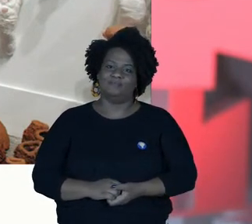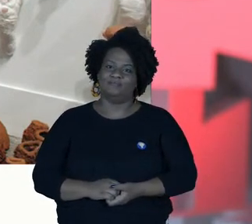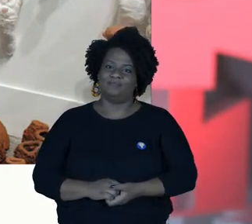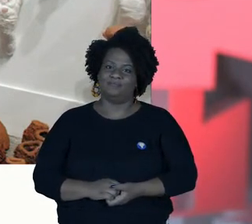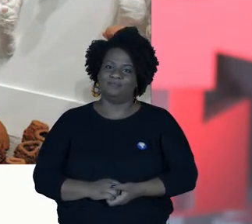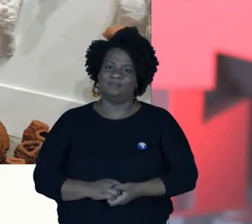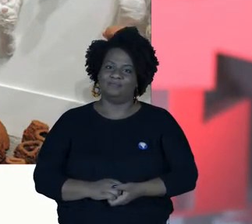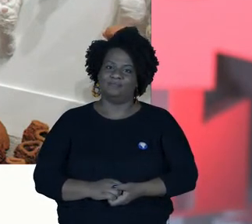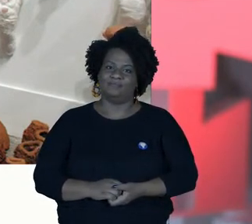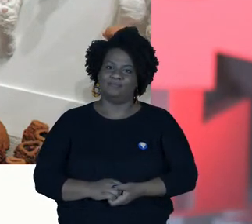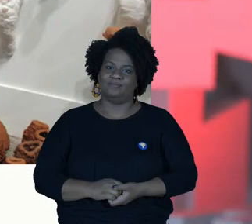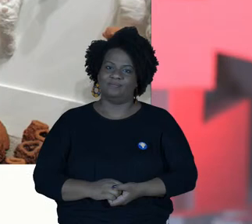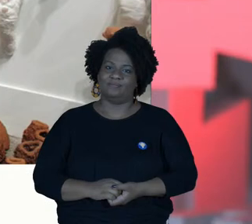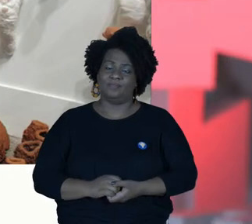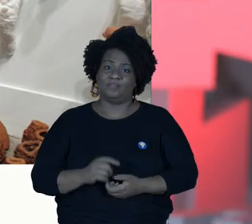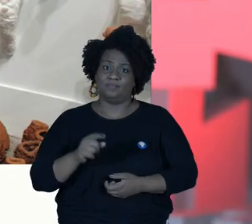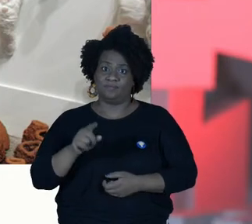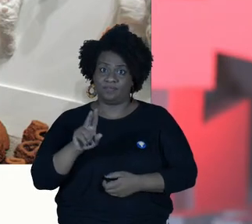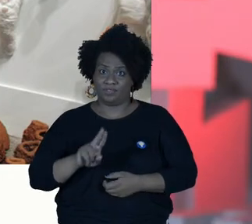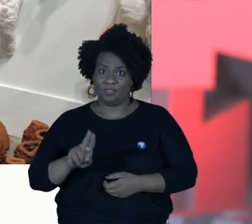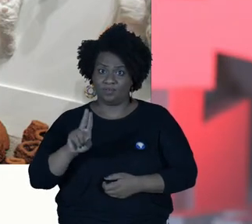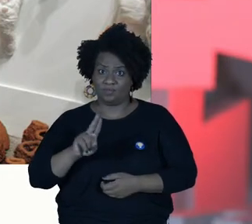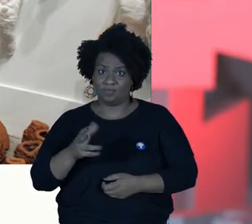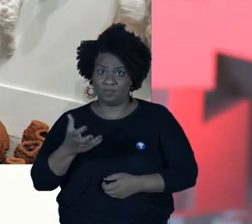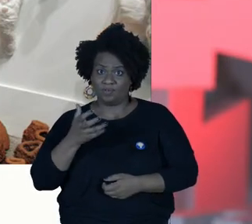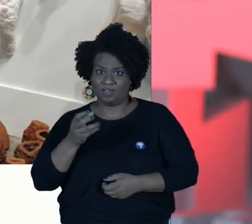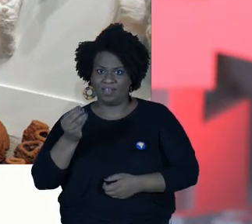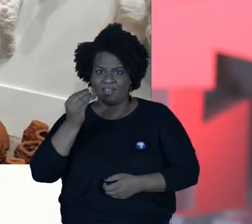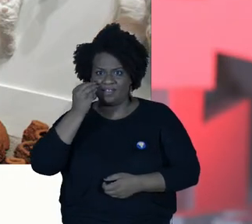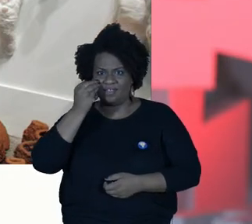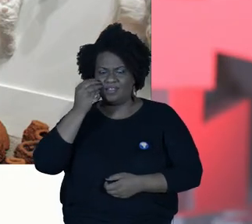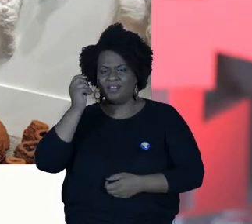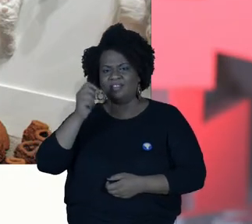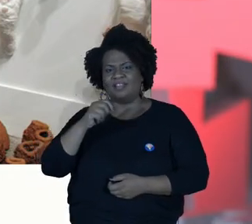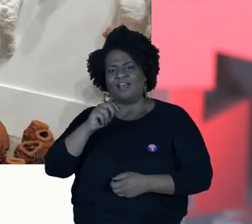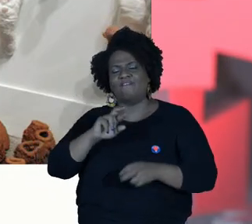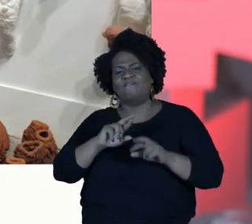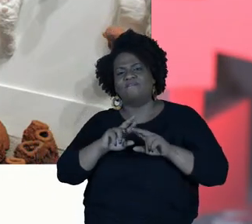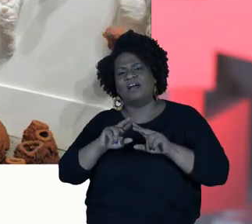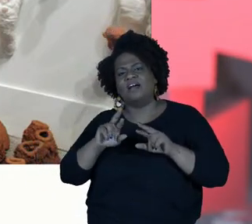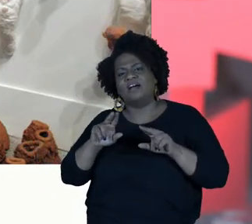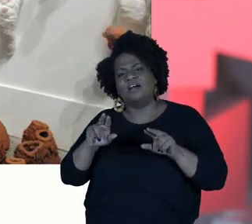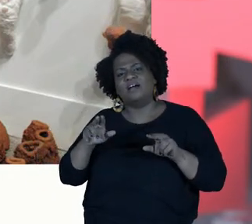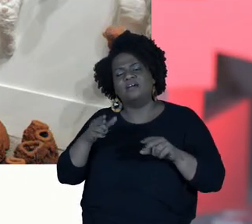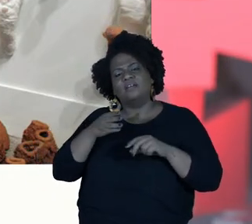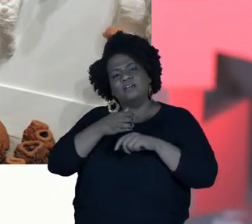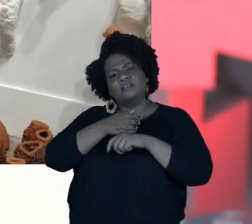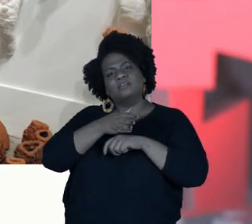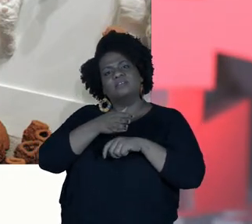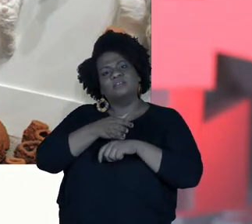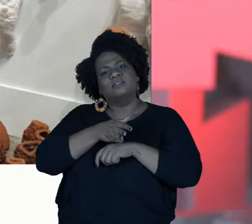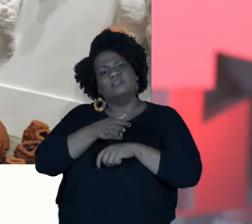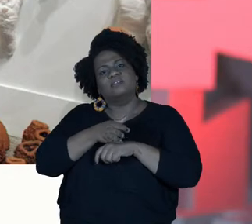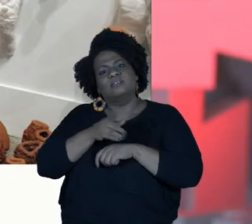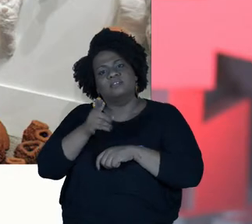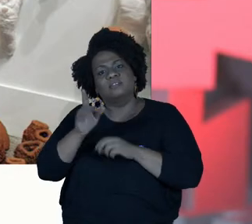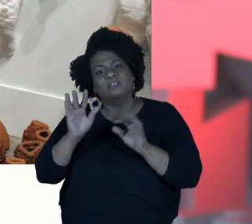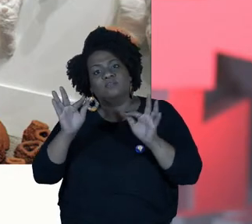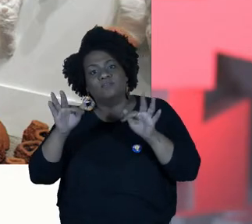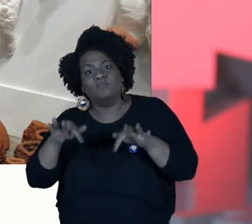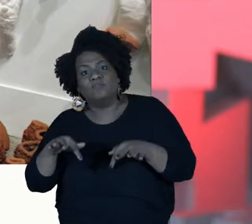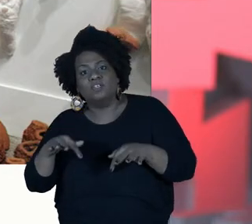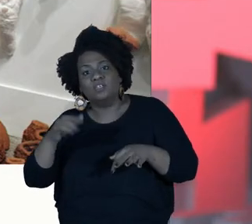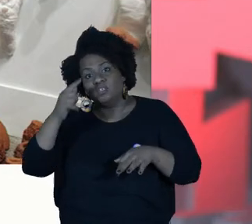Para você usufruir dessa instalação, você tem várias formas de distanciamento. Se você está no fim da